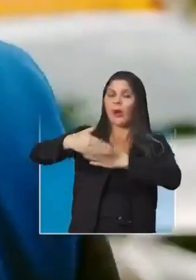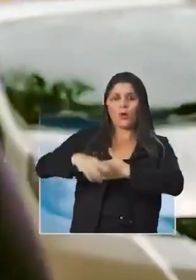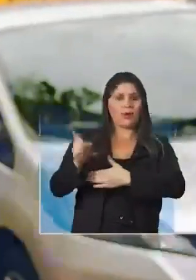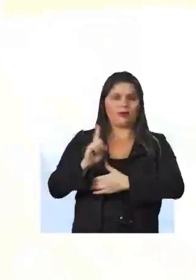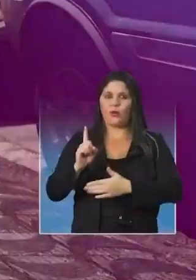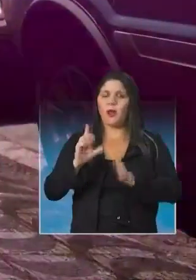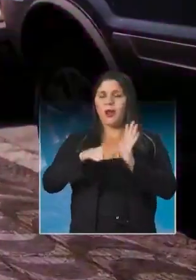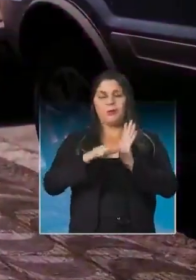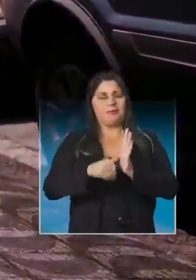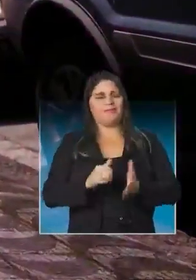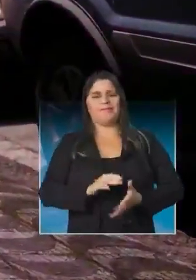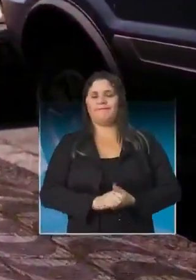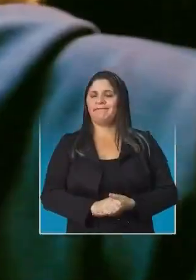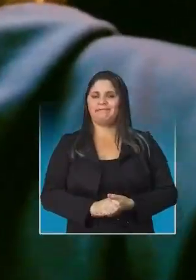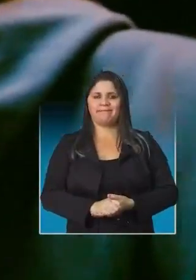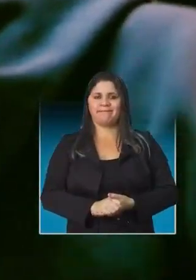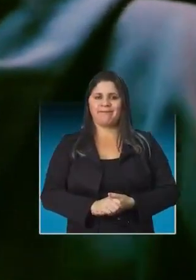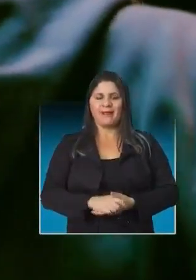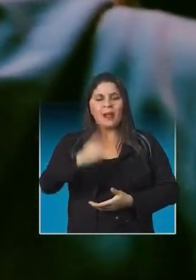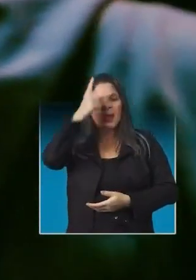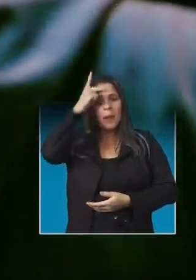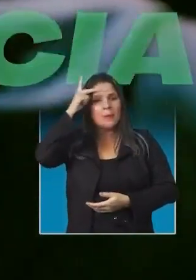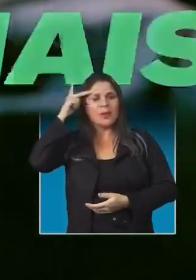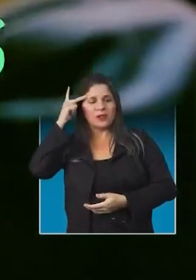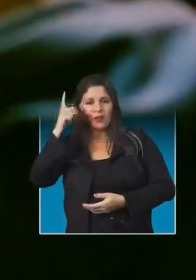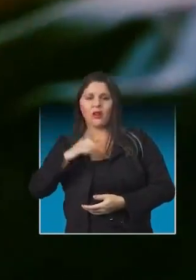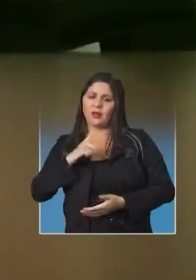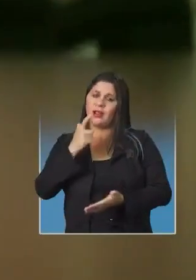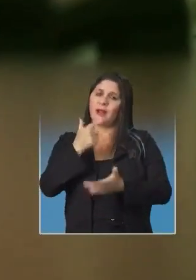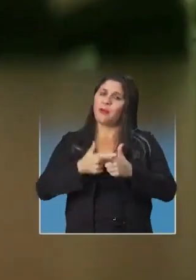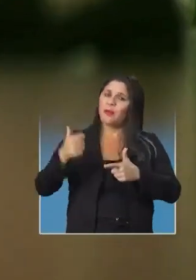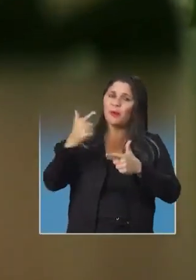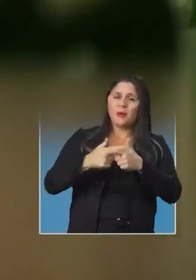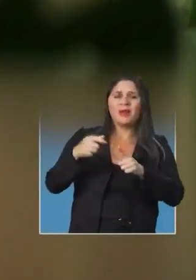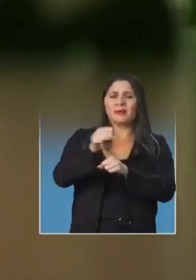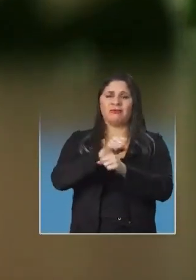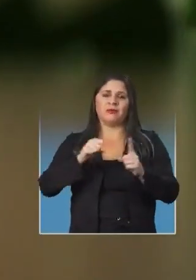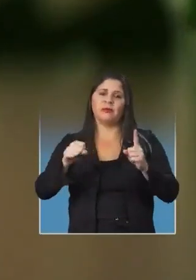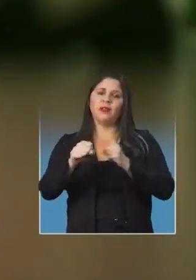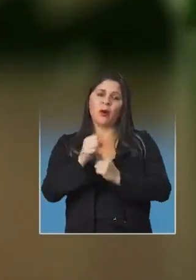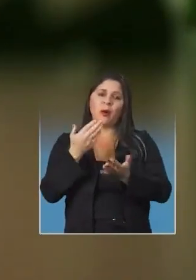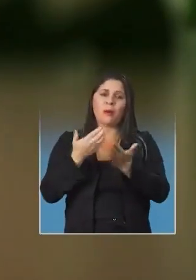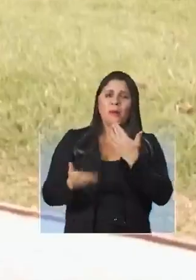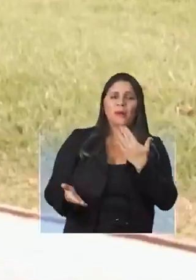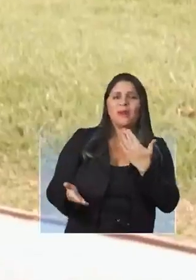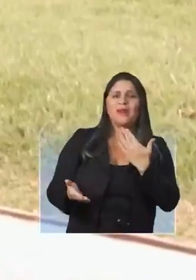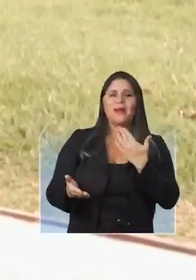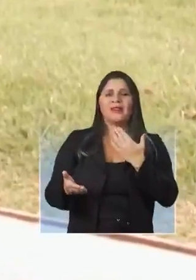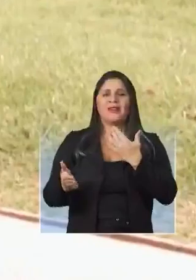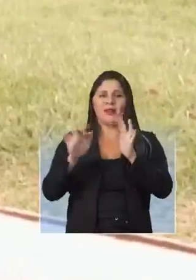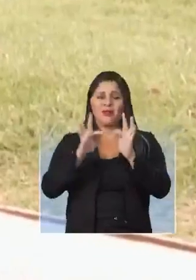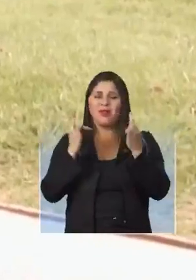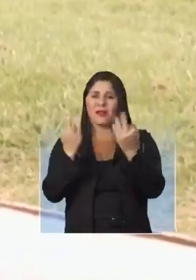é bandido. É gente que tem problemas sociais, que perdeu o vínculo